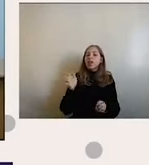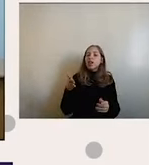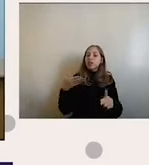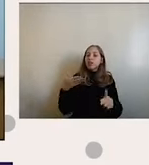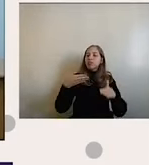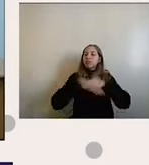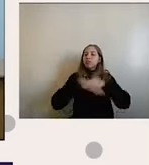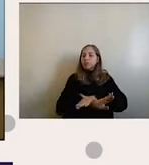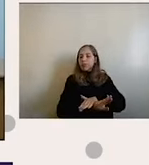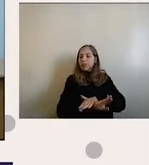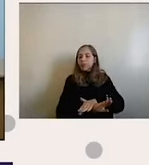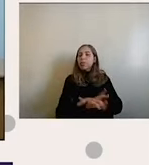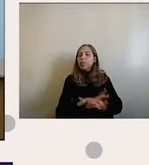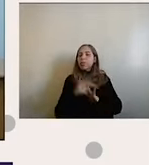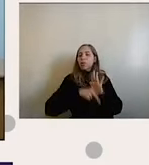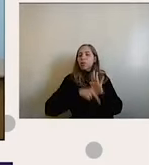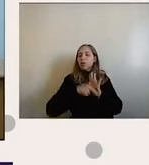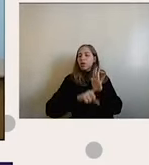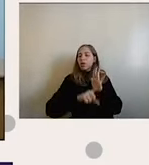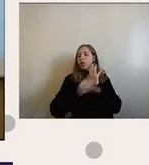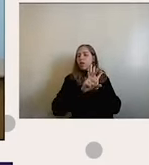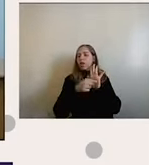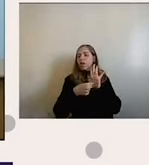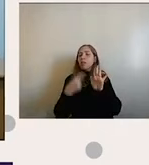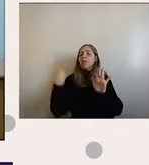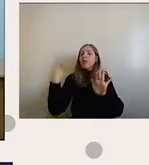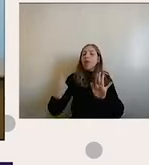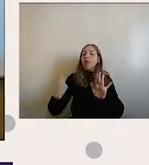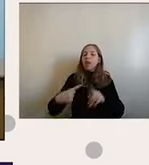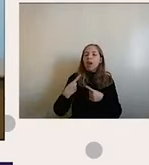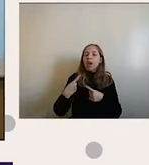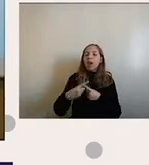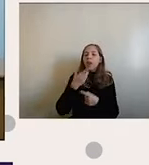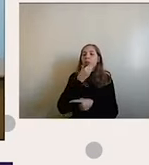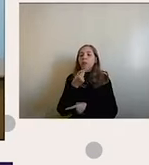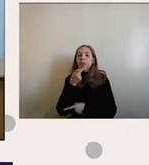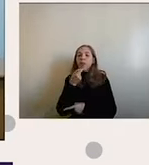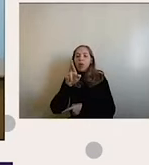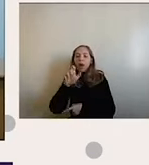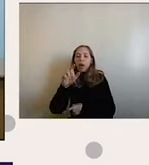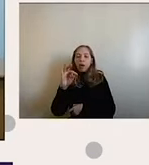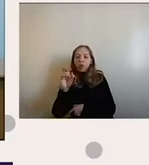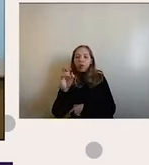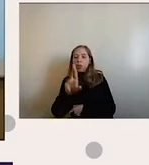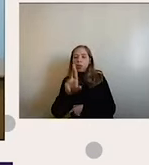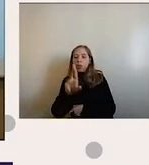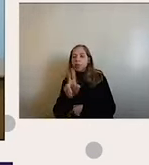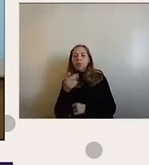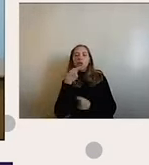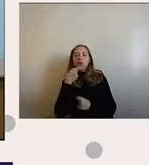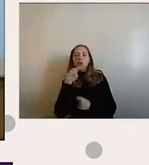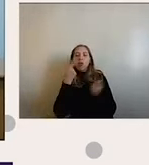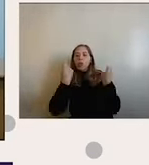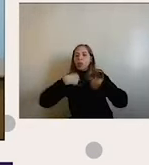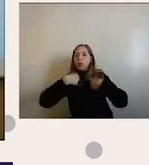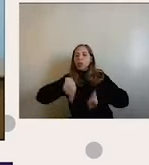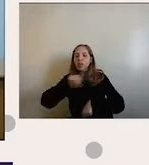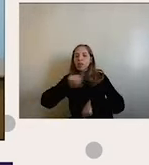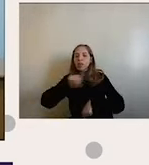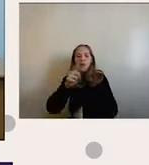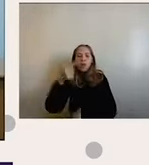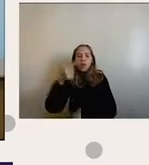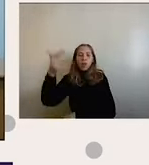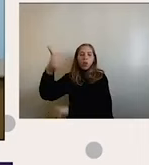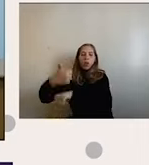relator disse que não precisava de outros profissionais, né, que o médico dava conta. Mas também há